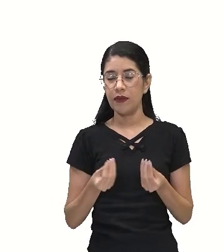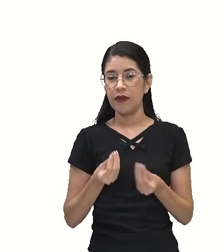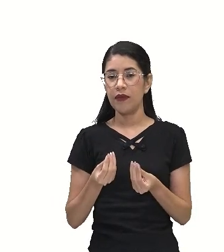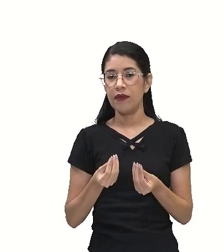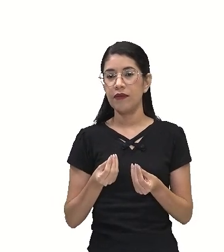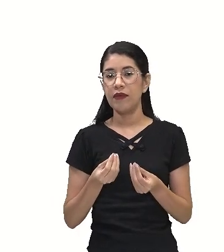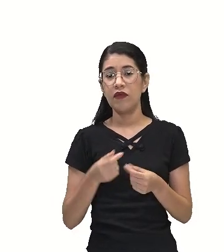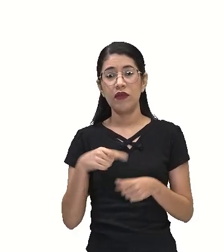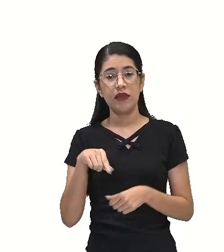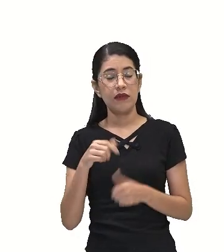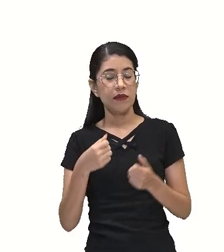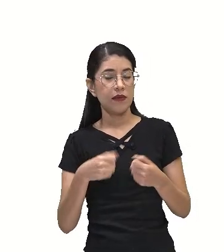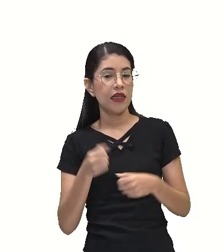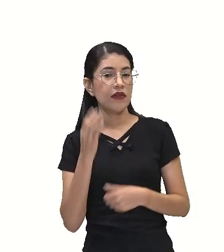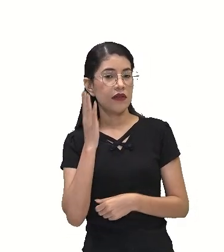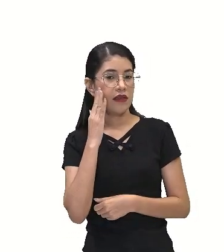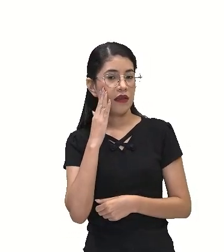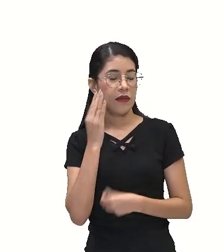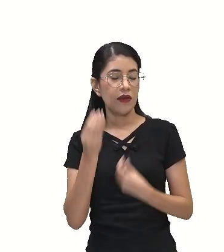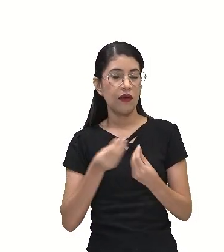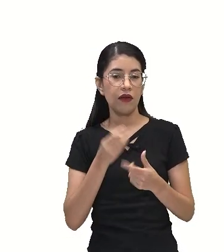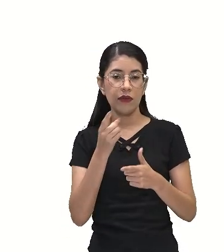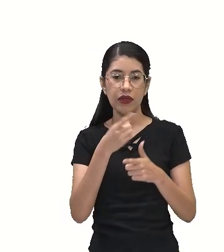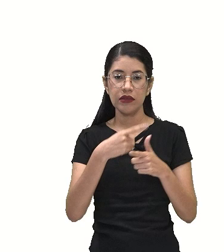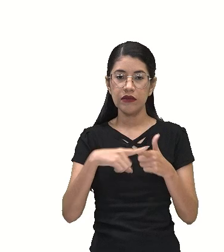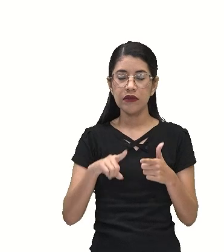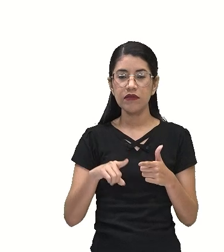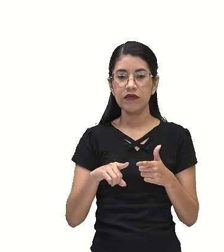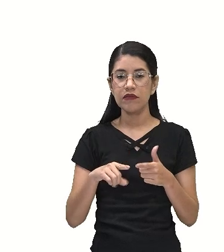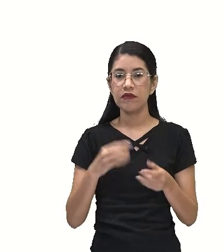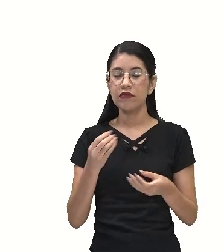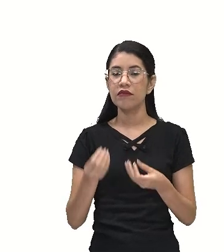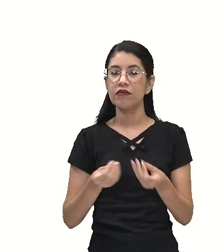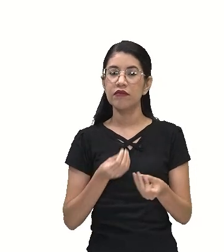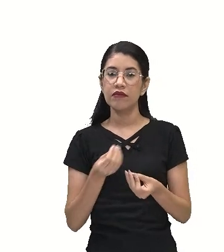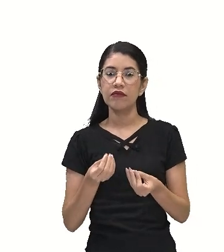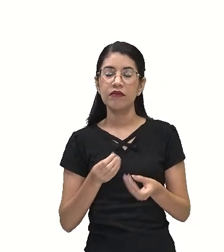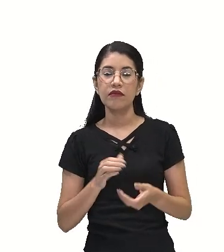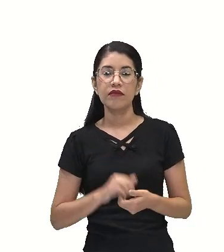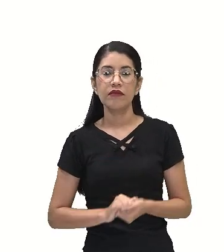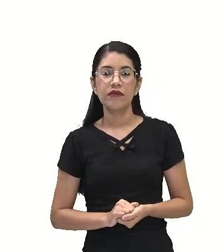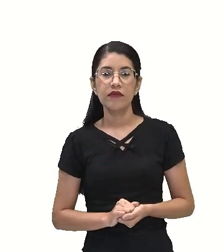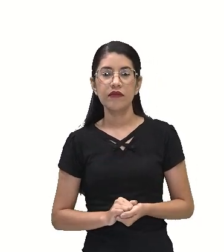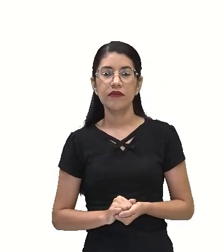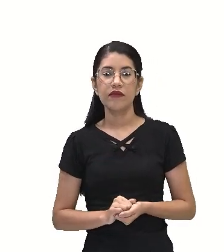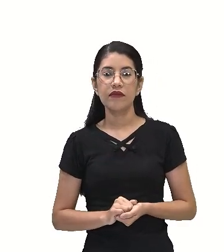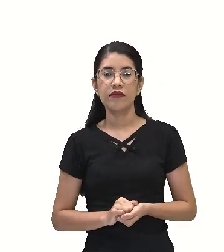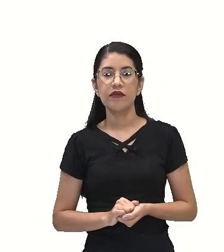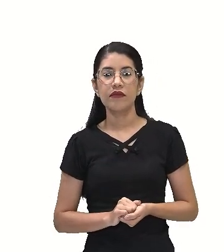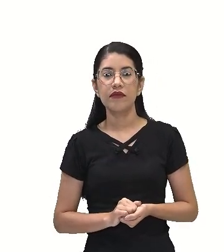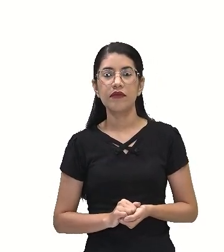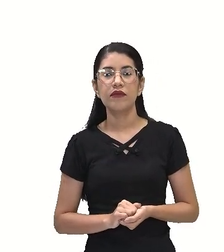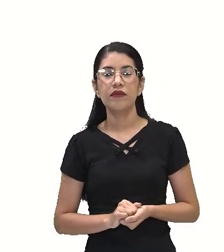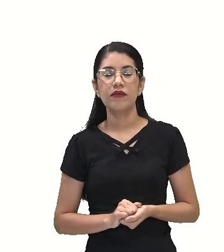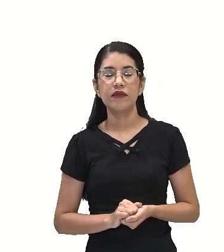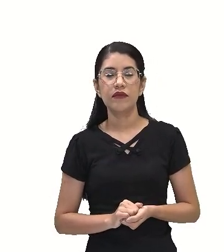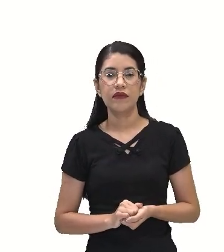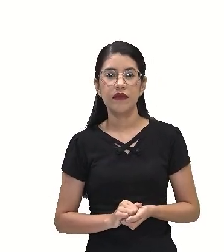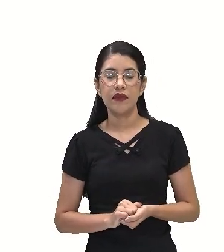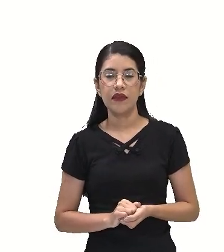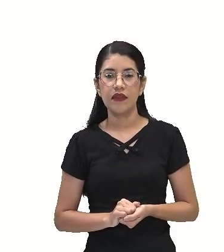que estar sabendo fazer, né, divisão que não são exatas. Ok? Divisão que o resultadozinho vai dar aquele